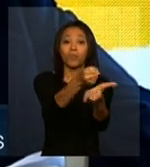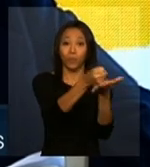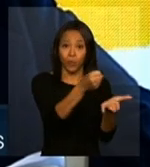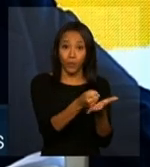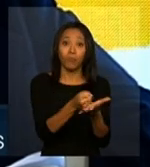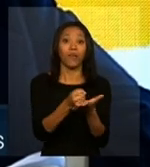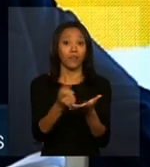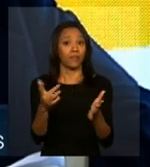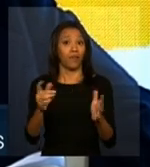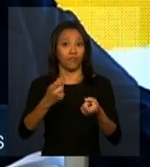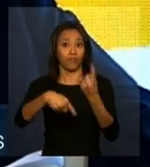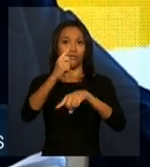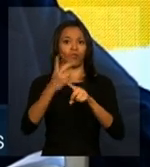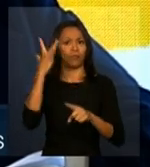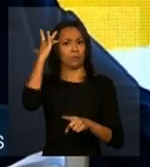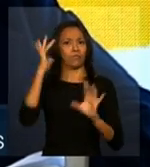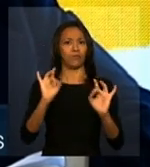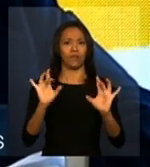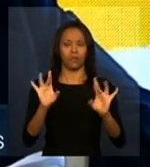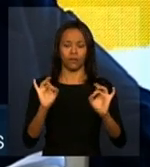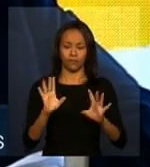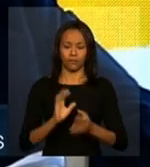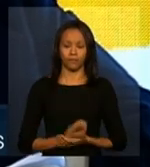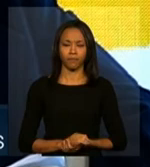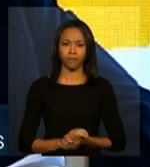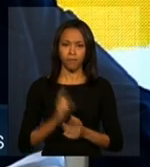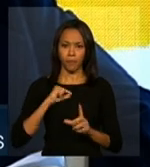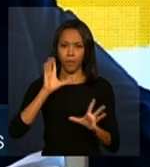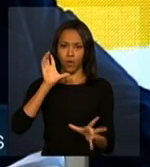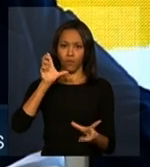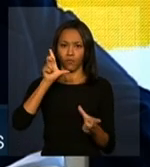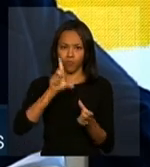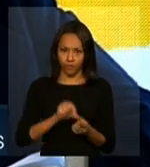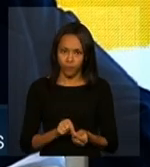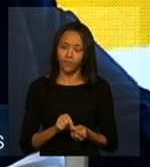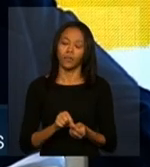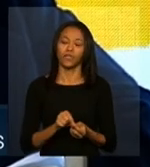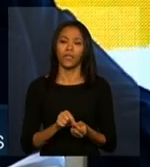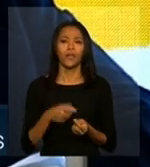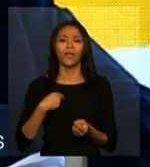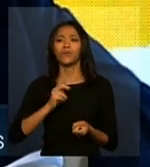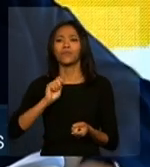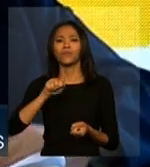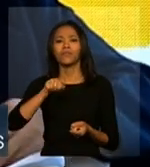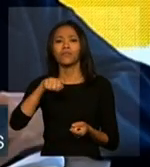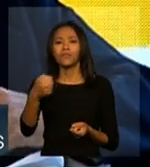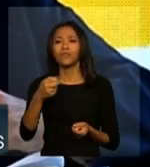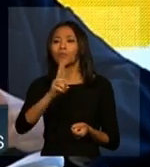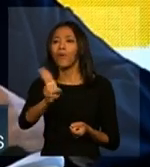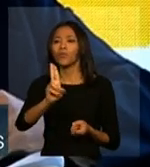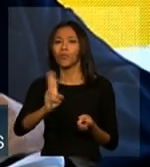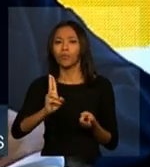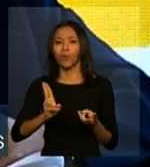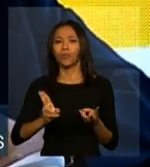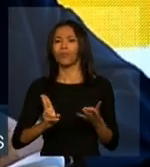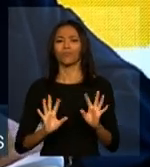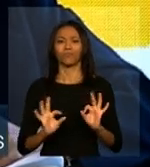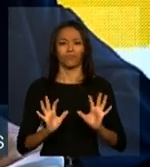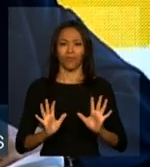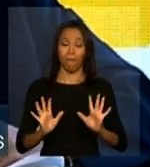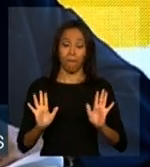foi exemplificado. Eu terminando, eu não vou poder citar nomes, mas aqui é um